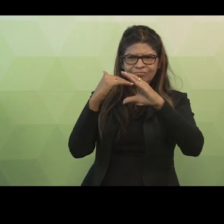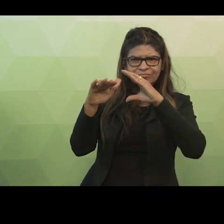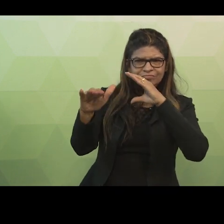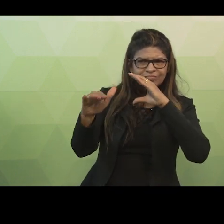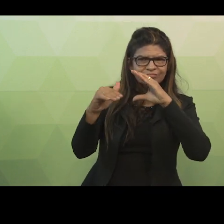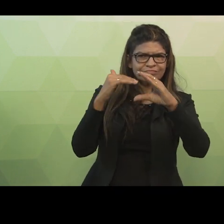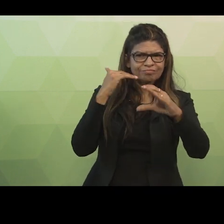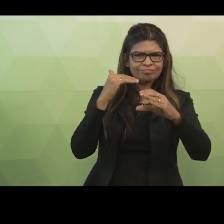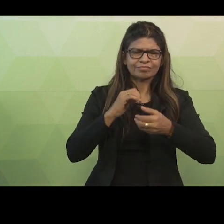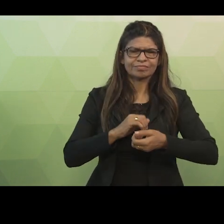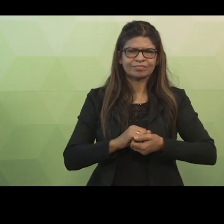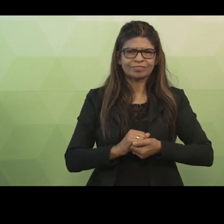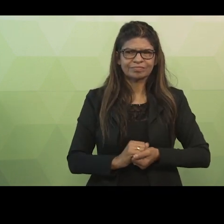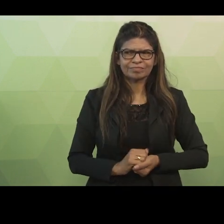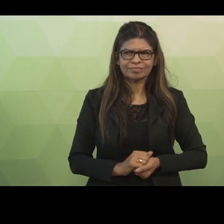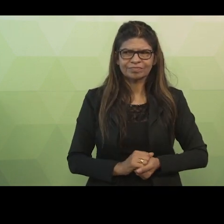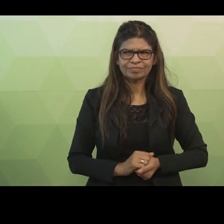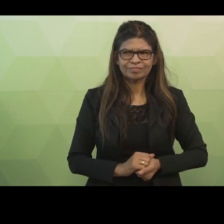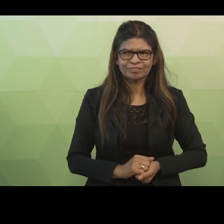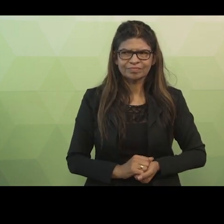objeto.